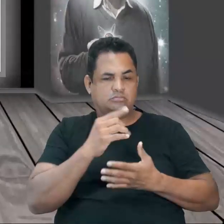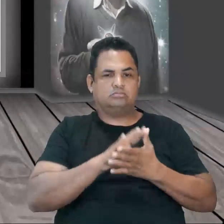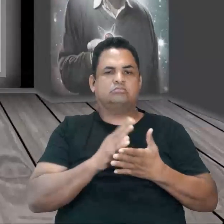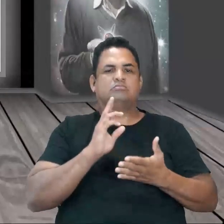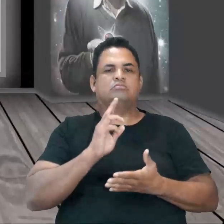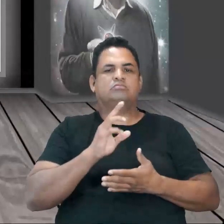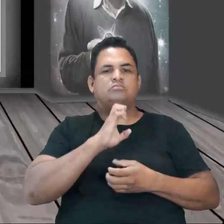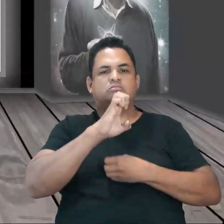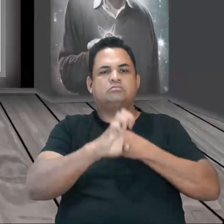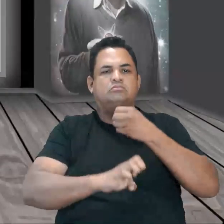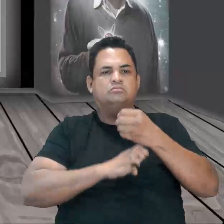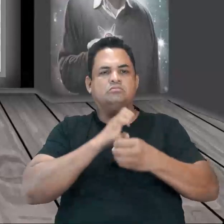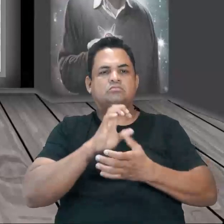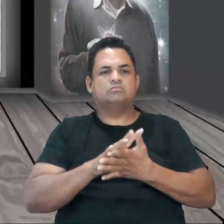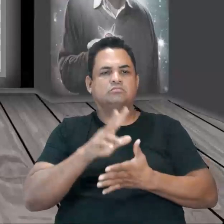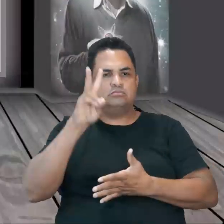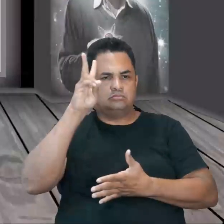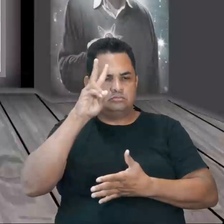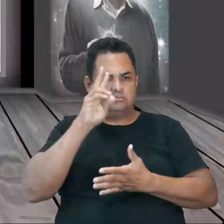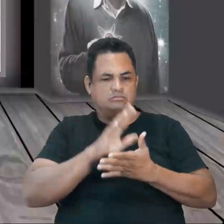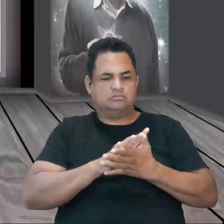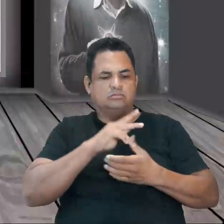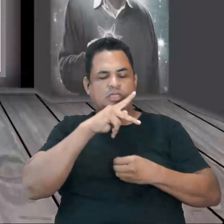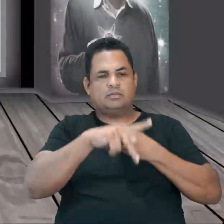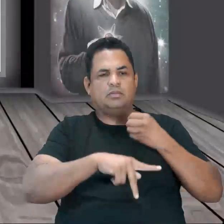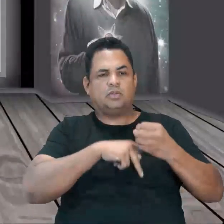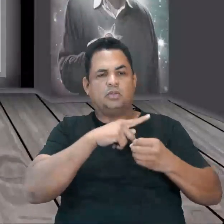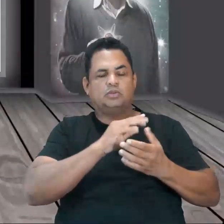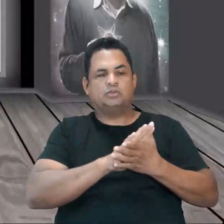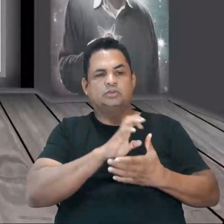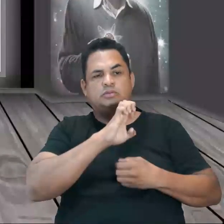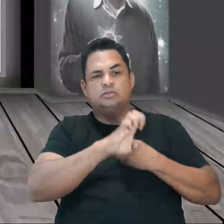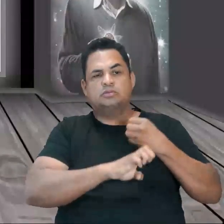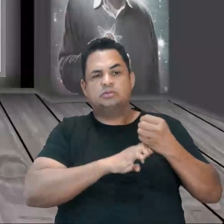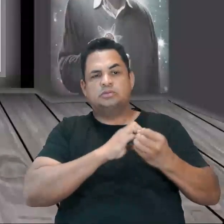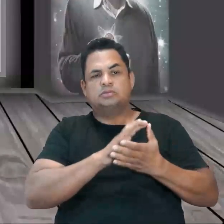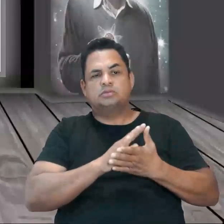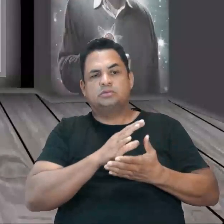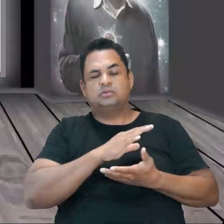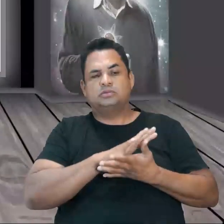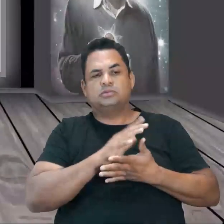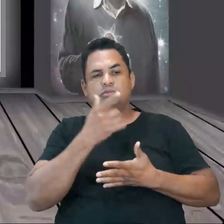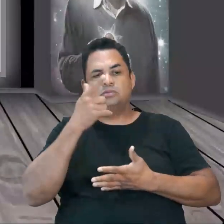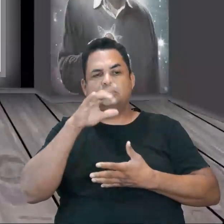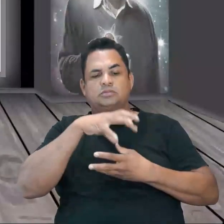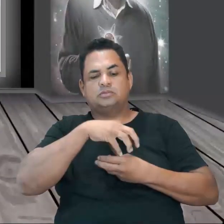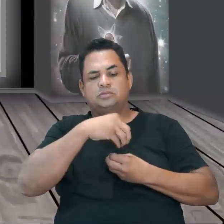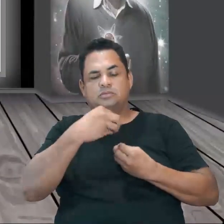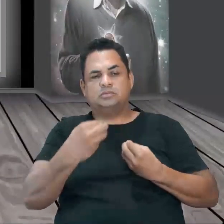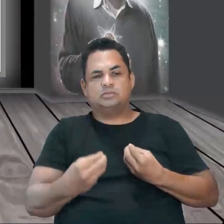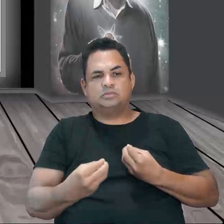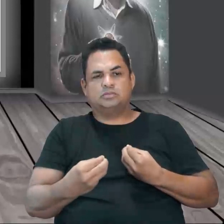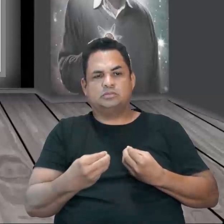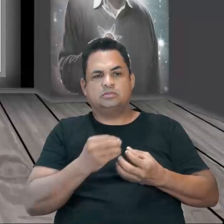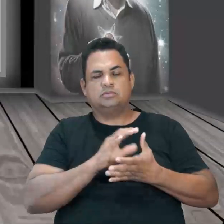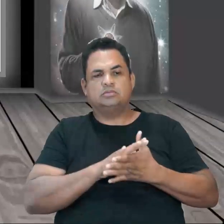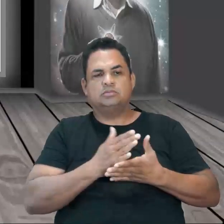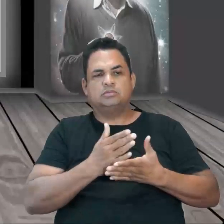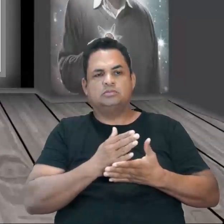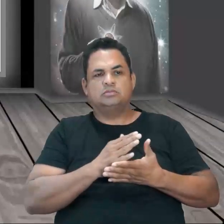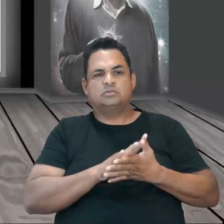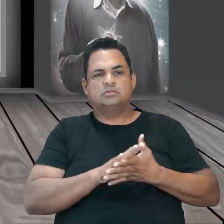elétron. Tem que falar... Lembrando que tem prótons e elétrons, quando só os elétrons conseguimos retirar ele desse átomo.